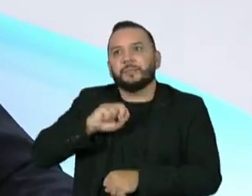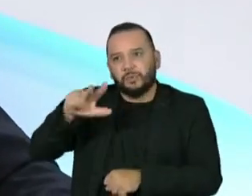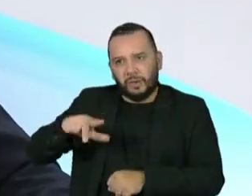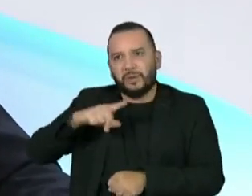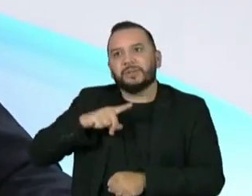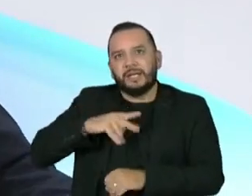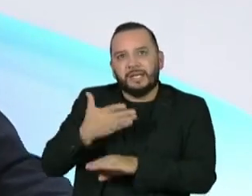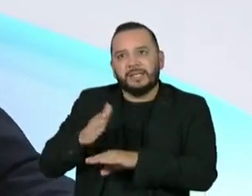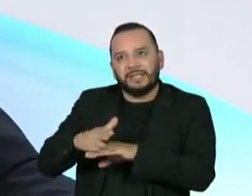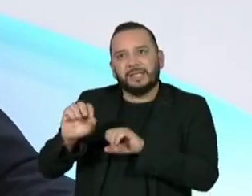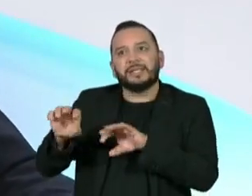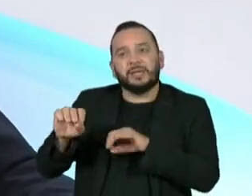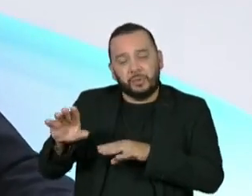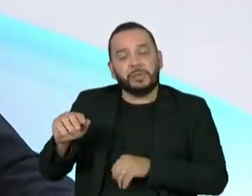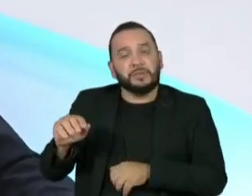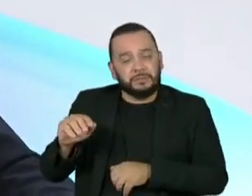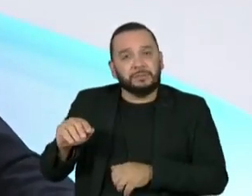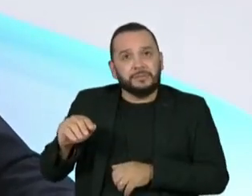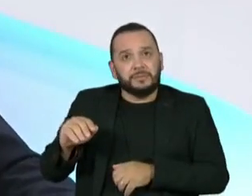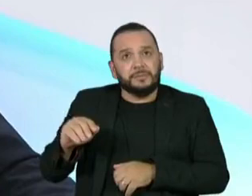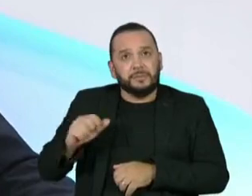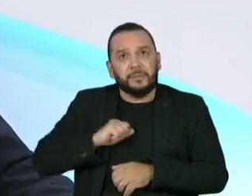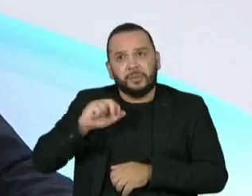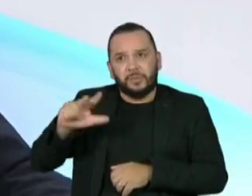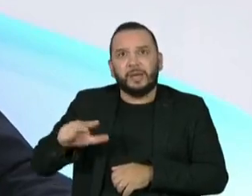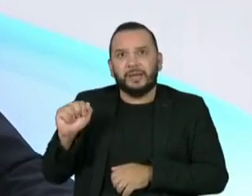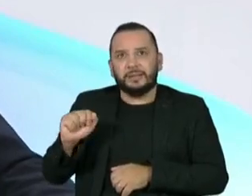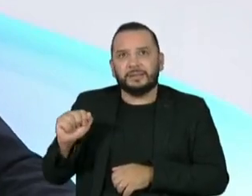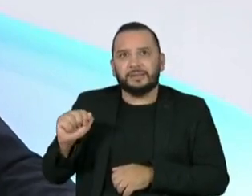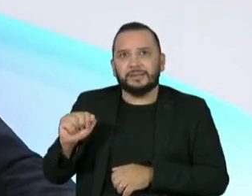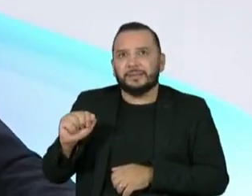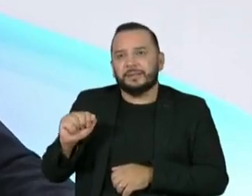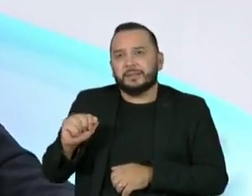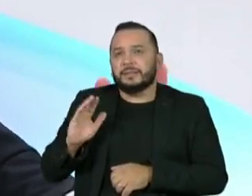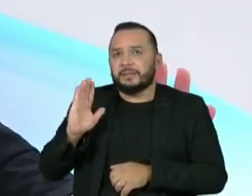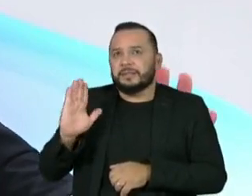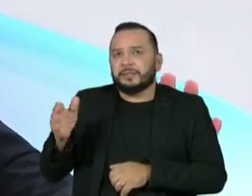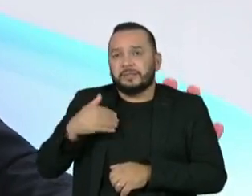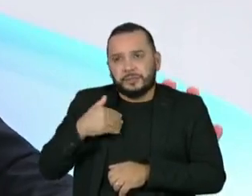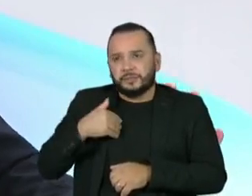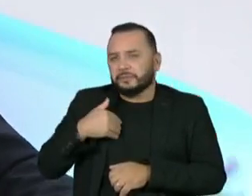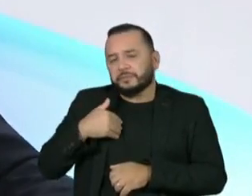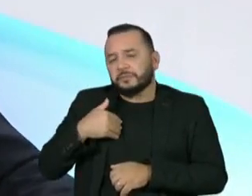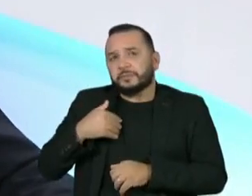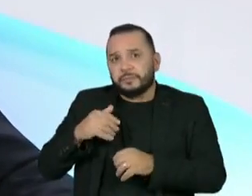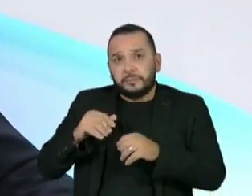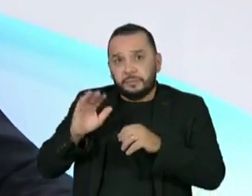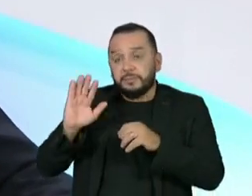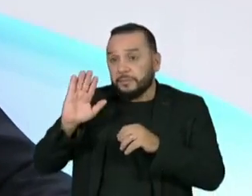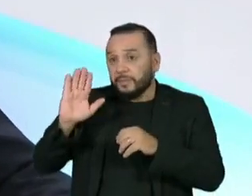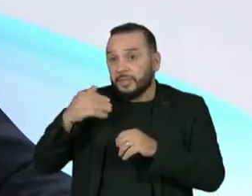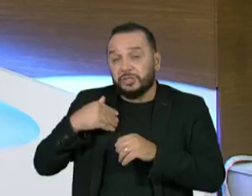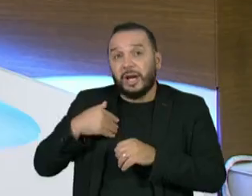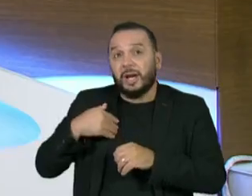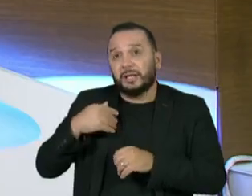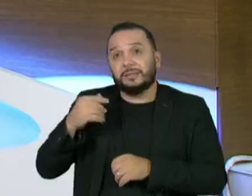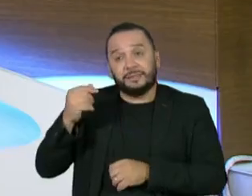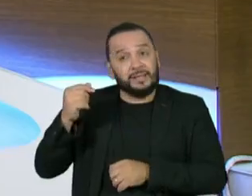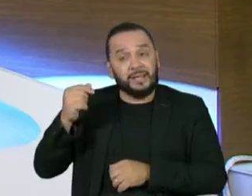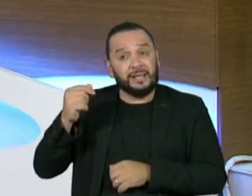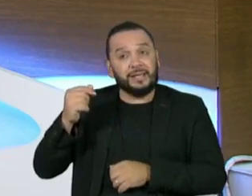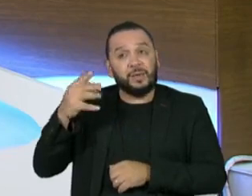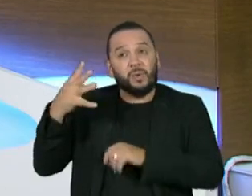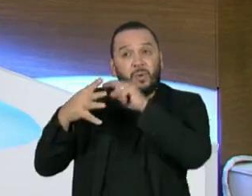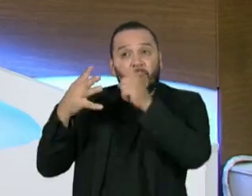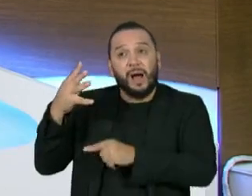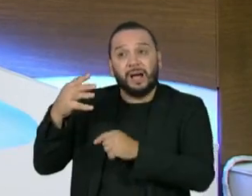treinadores portugueses, mas só um é que ganha. E três descem divisão. E só um é que ganha e três deixam. E vou-vos